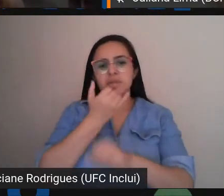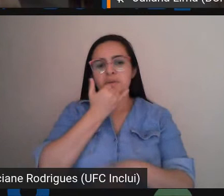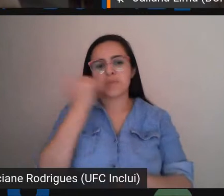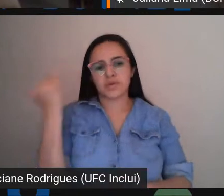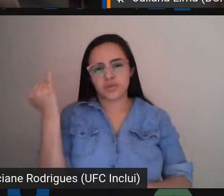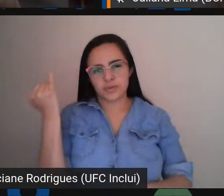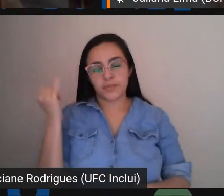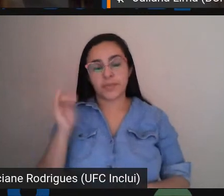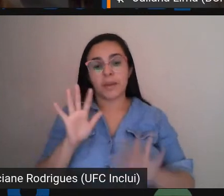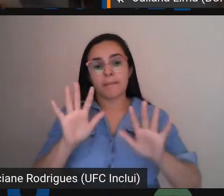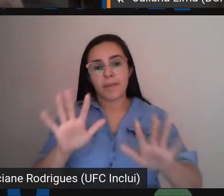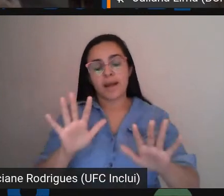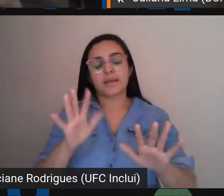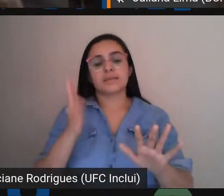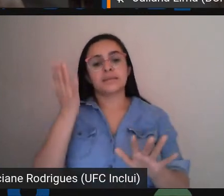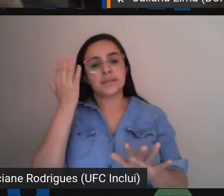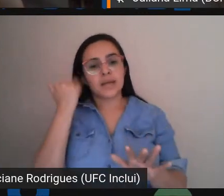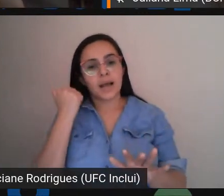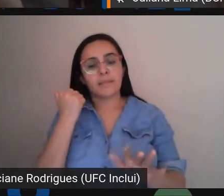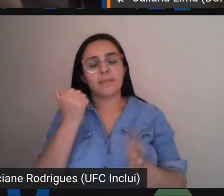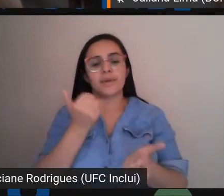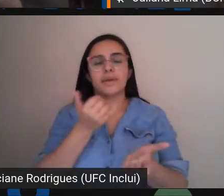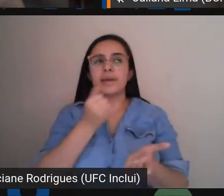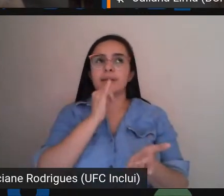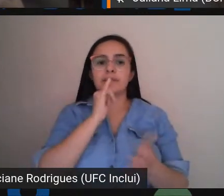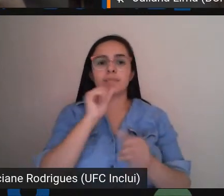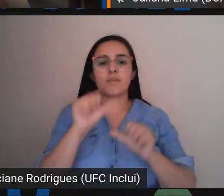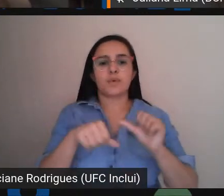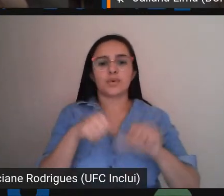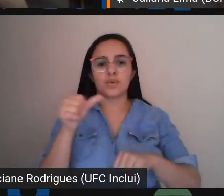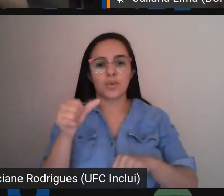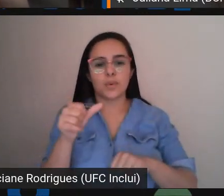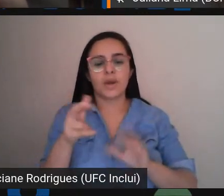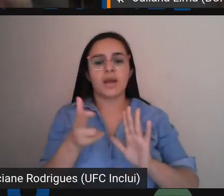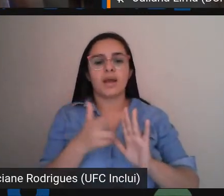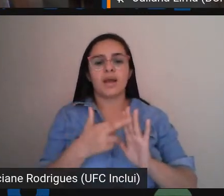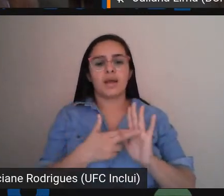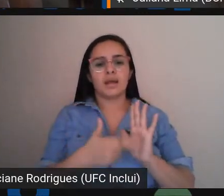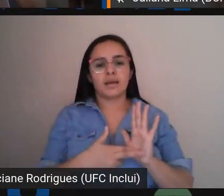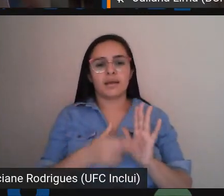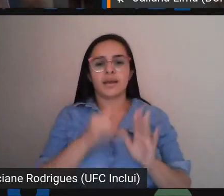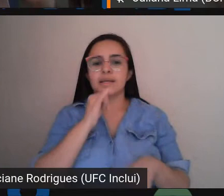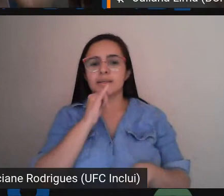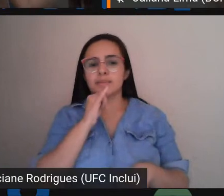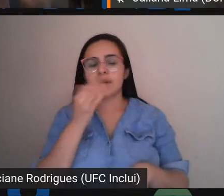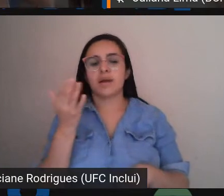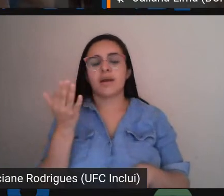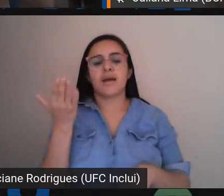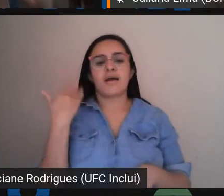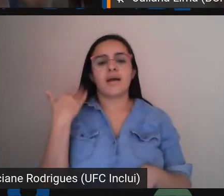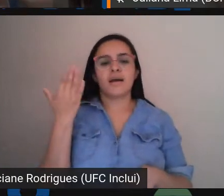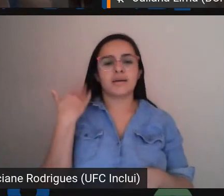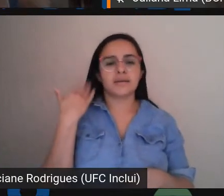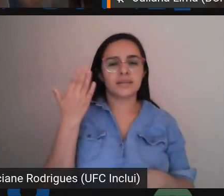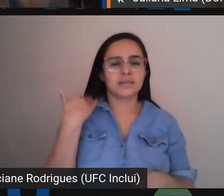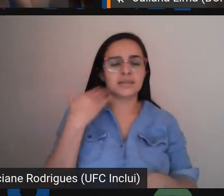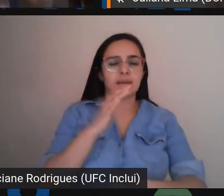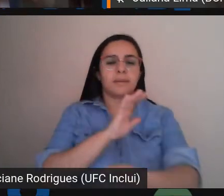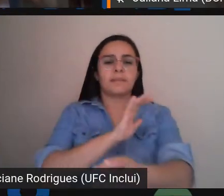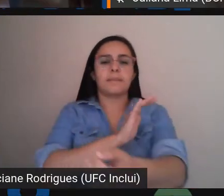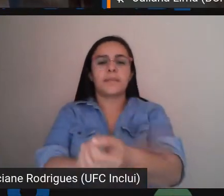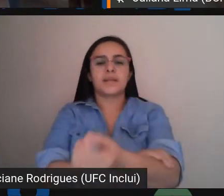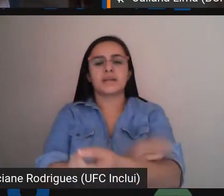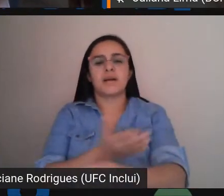uma justificativa, ah, mudou o critério, né? Antes, hipertensão era medido com a